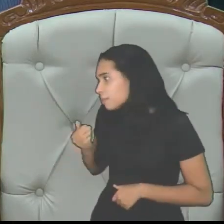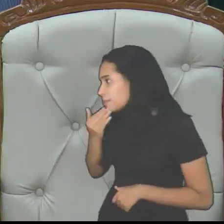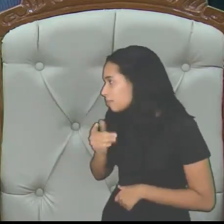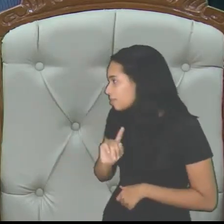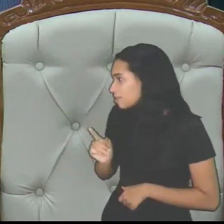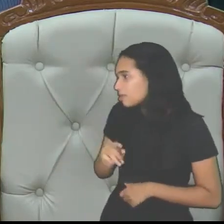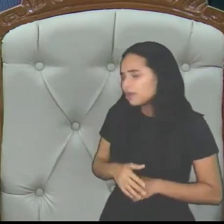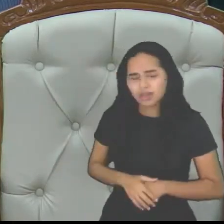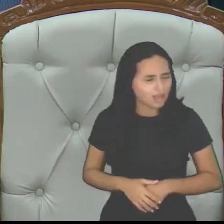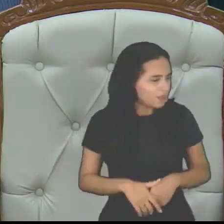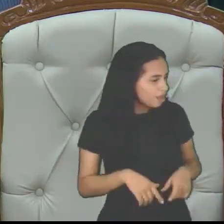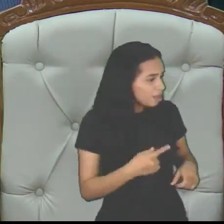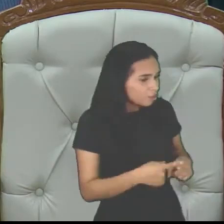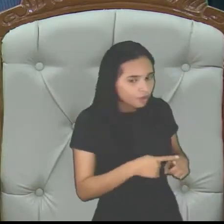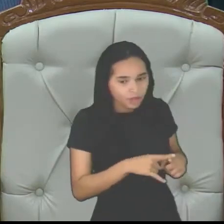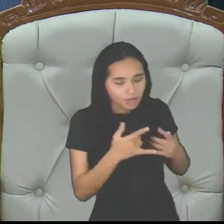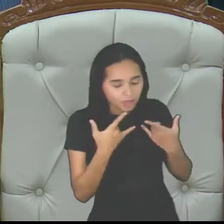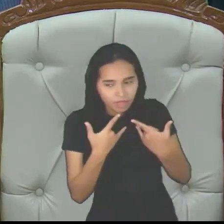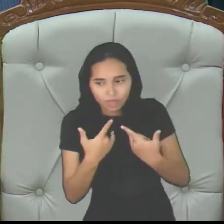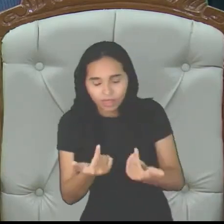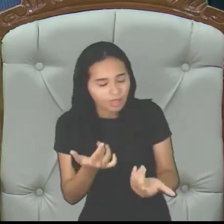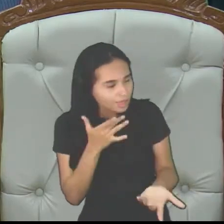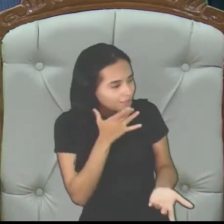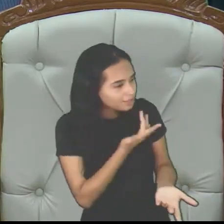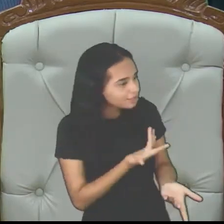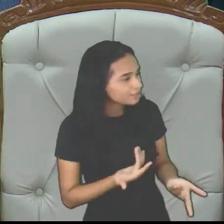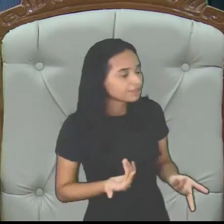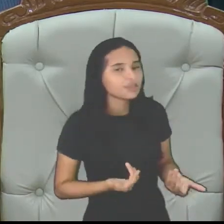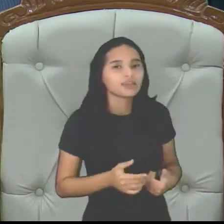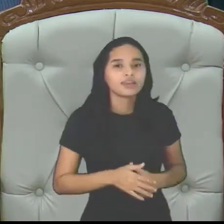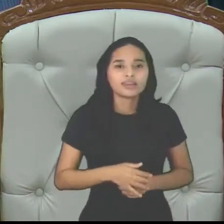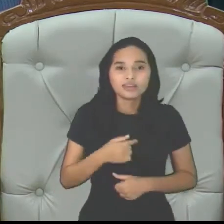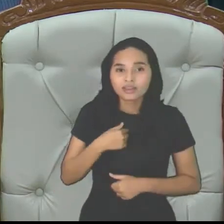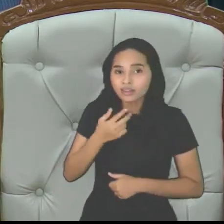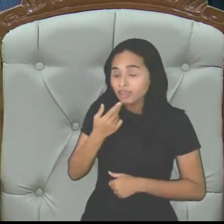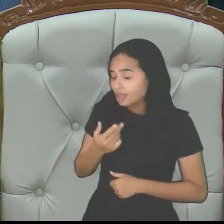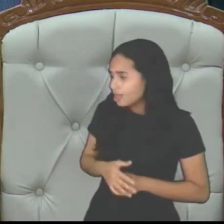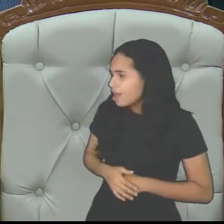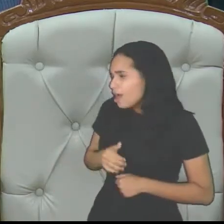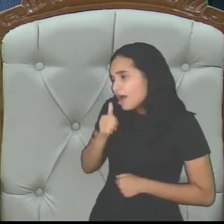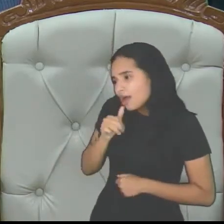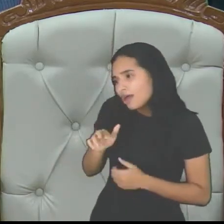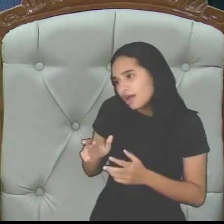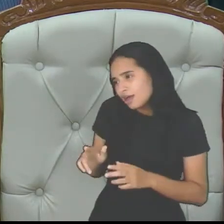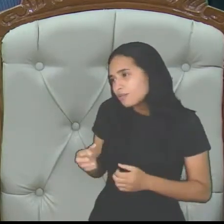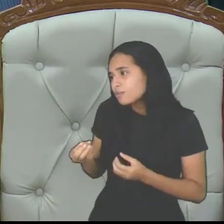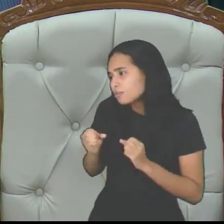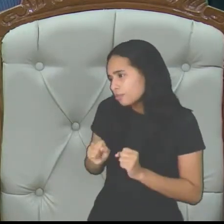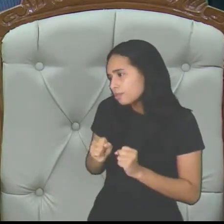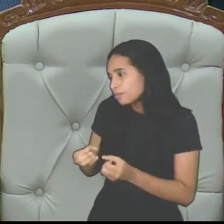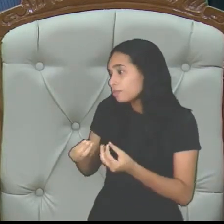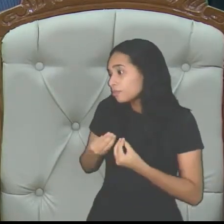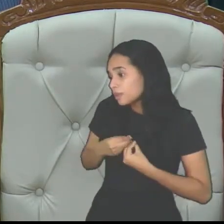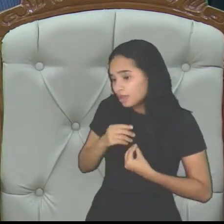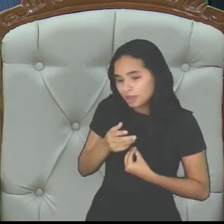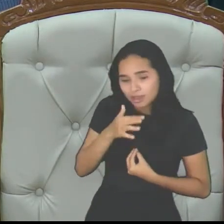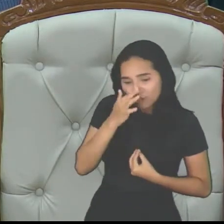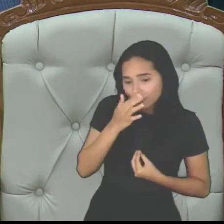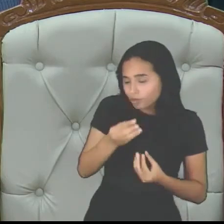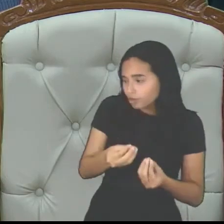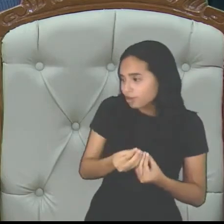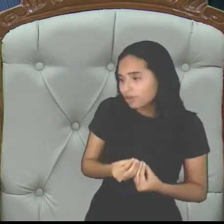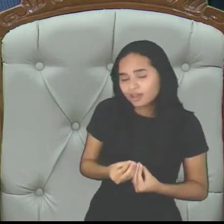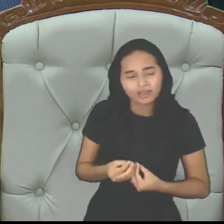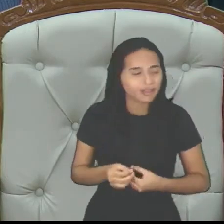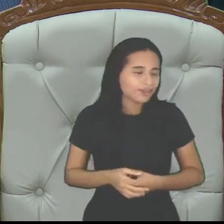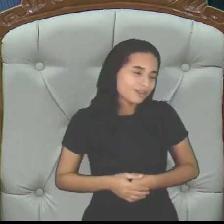muito atraente, está demais, essa pera deve estar muito gostosa. E eu disse para a irmã poderia me ceder uma pera dessa? Ela começou a dizer, pastor, isso aqui é de